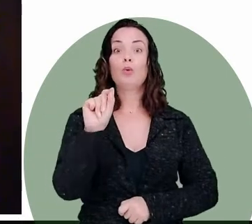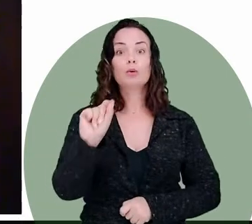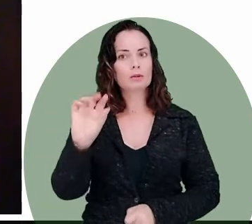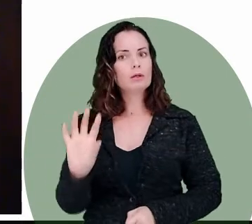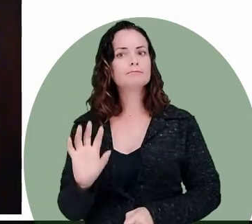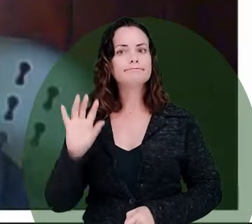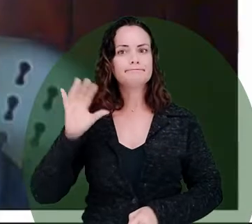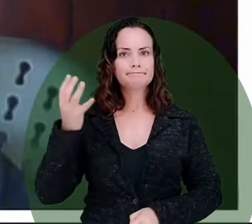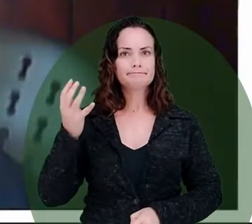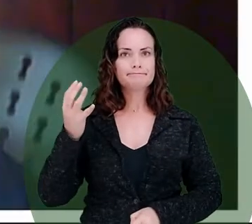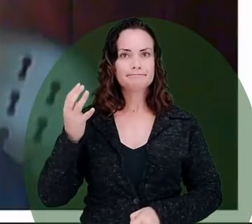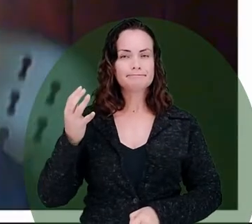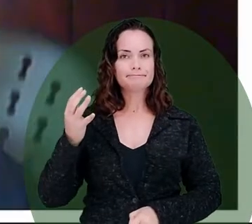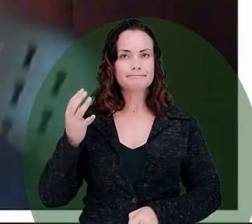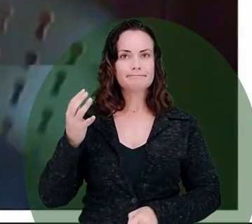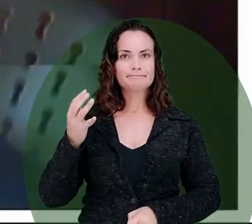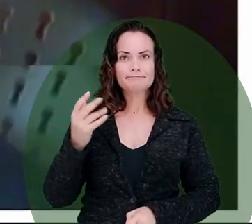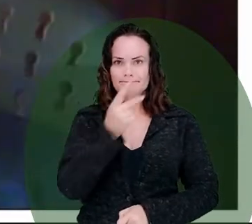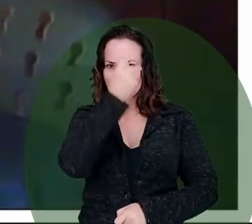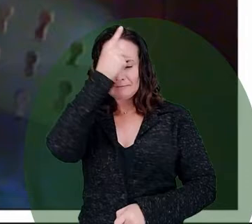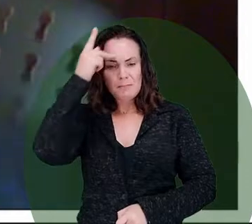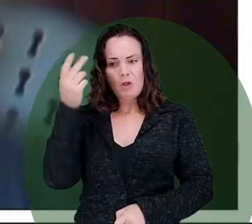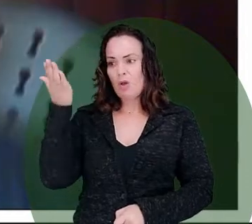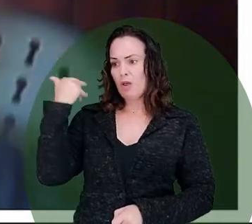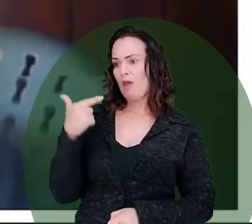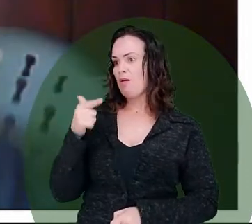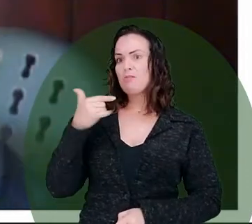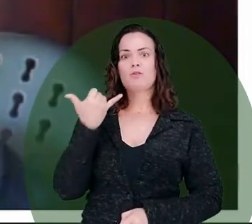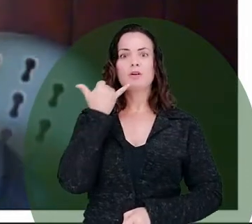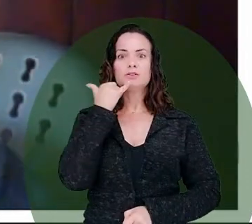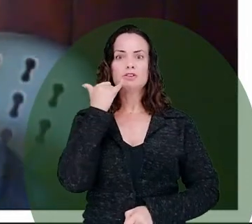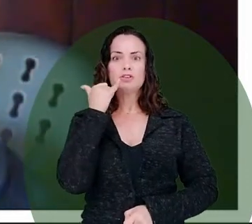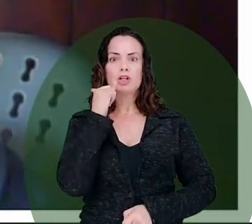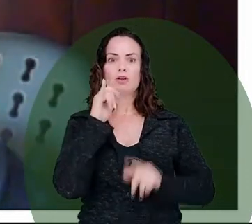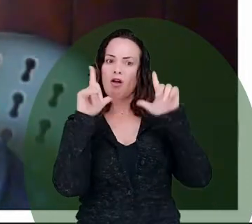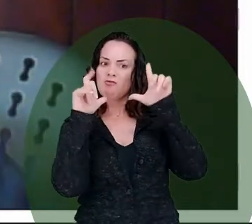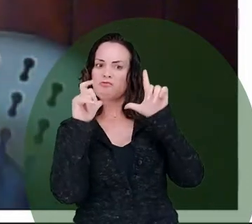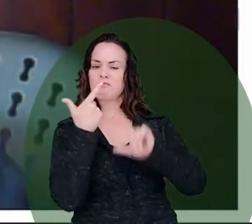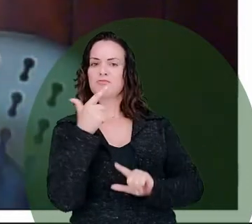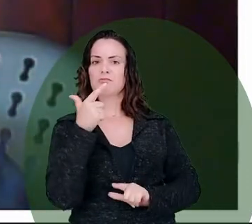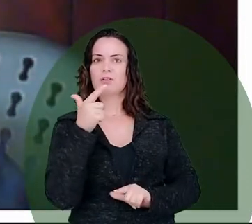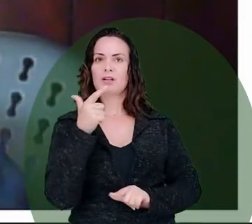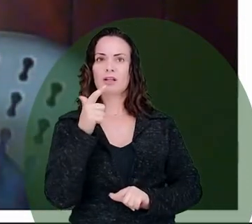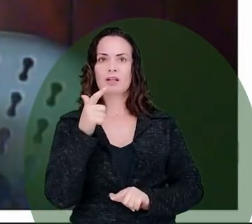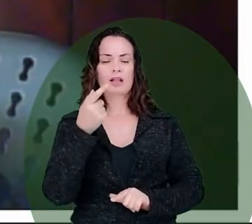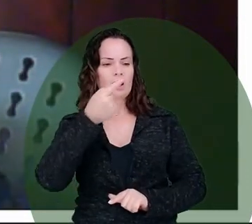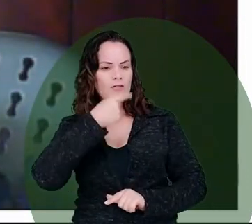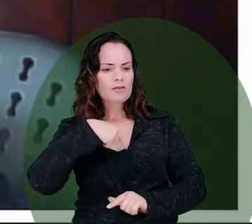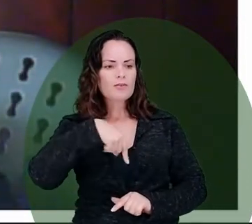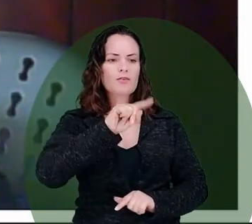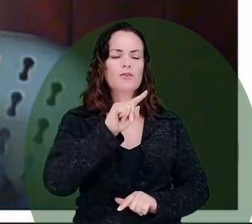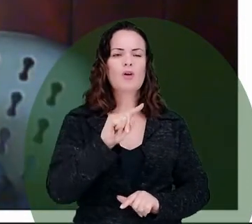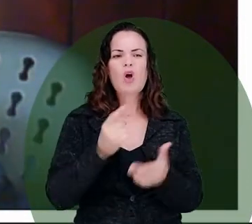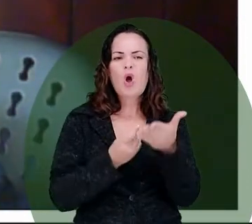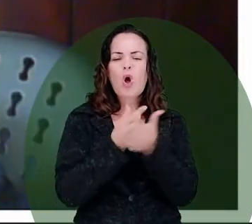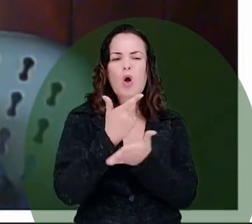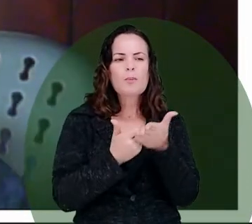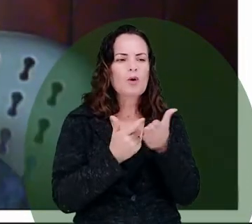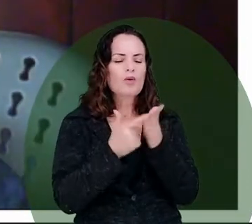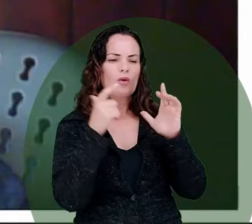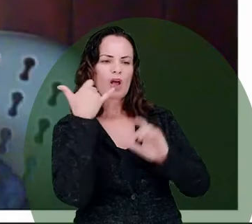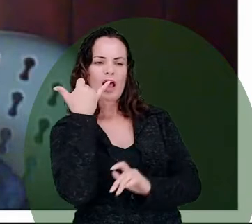está acontecendo. Naquela época não tinha celular com câmera. Você ia lá, a gente comprou umas câmeras baratas, distribuiu